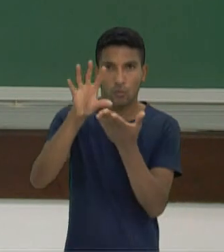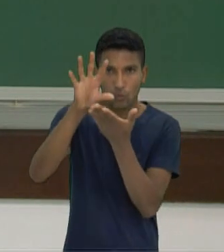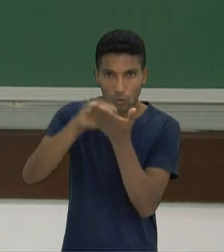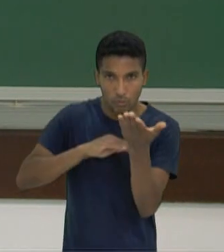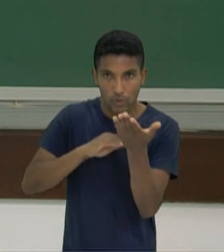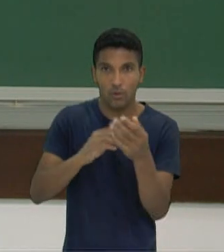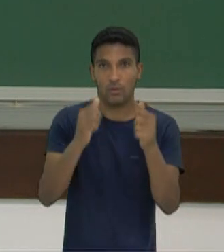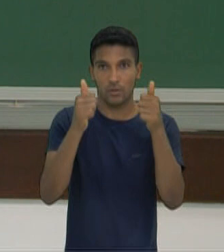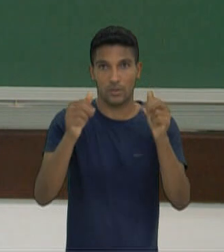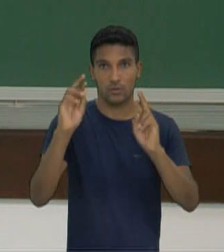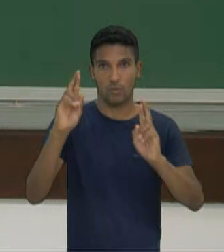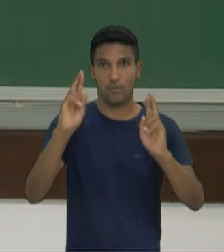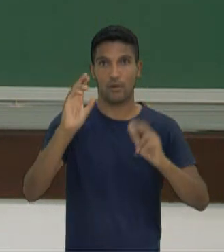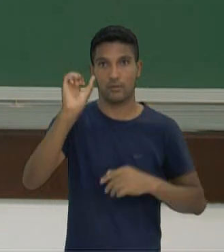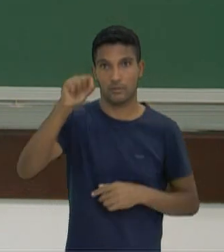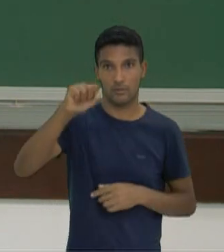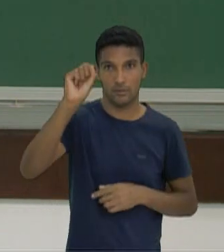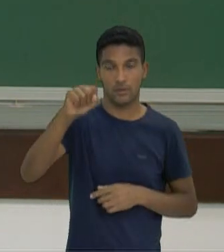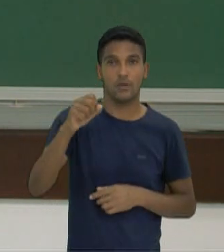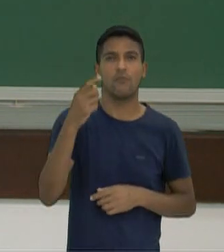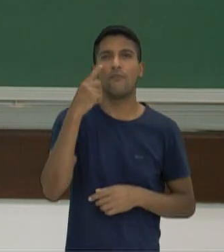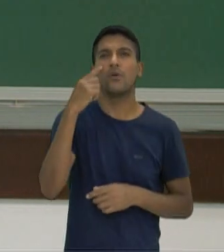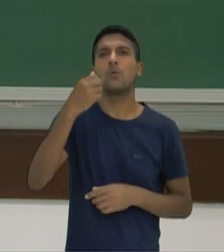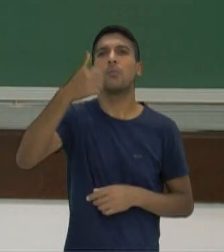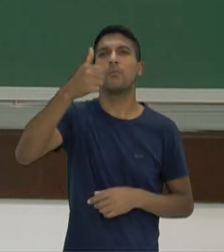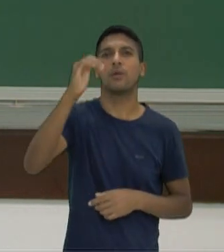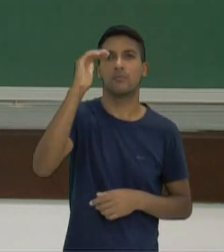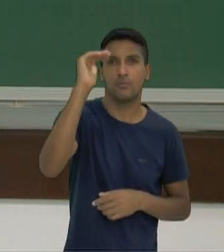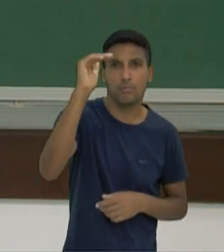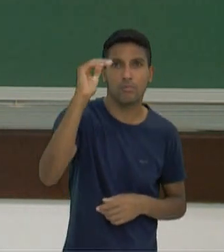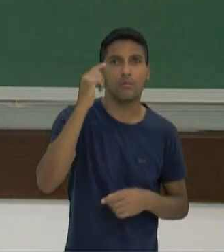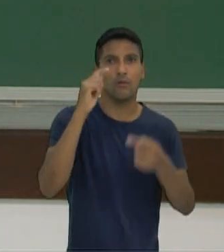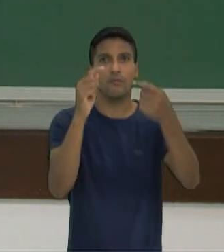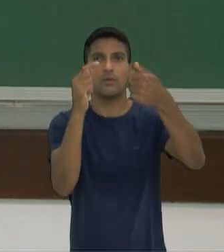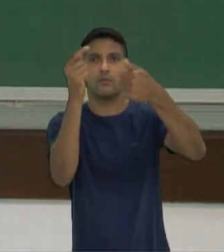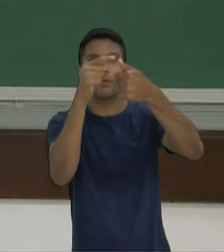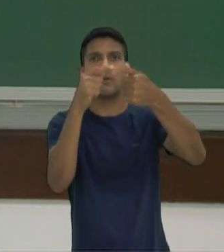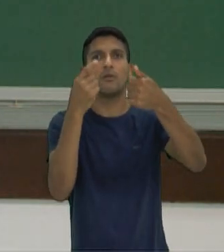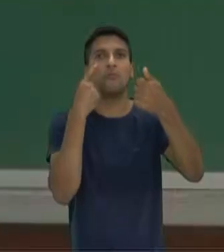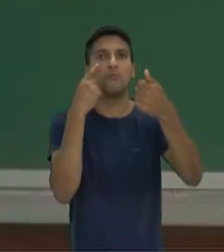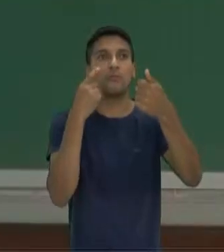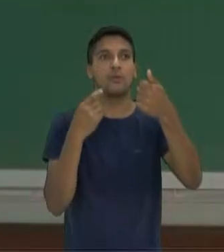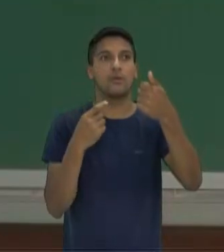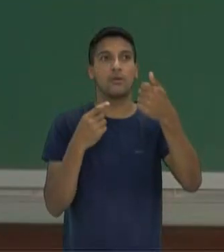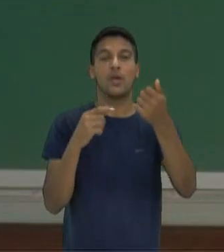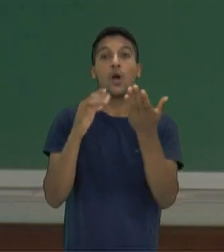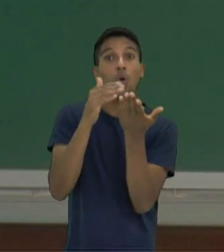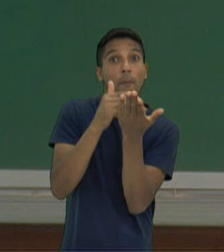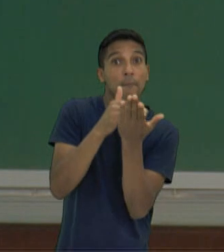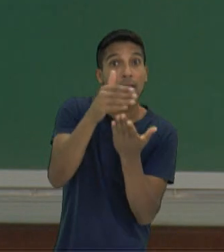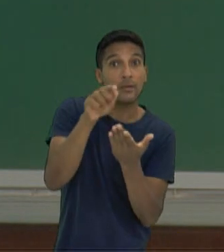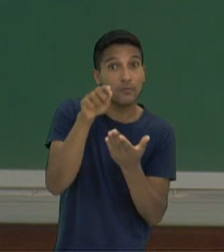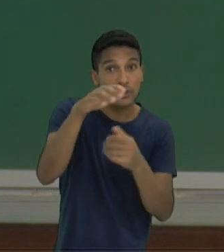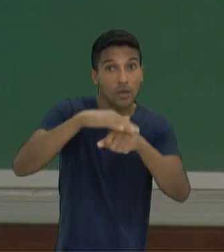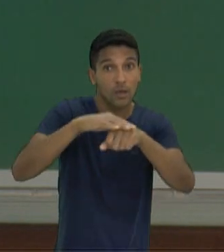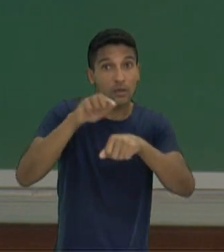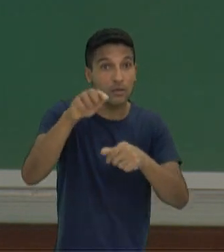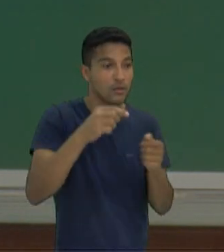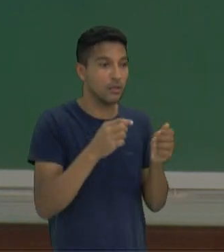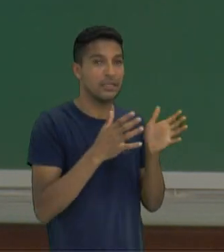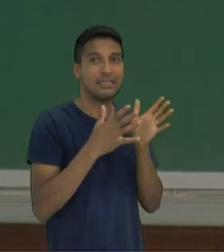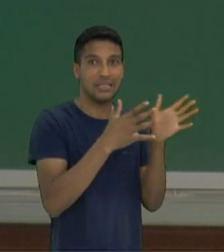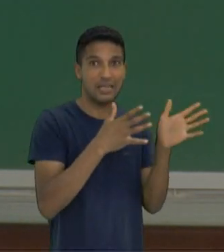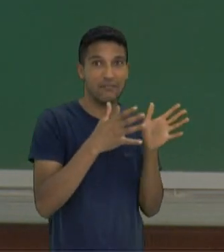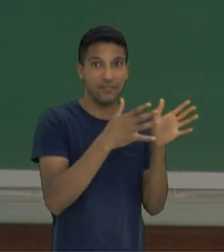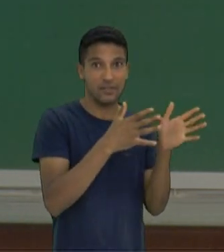Anotou? Espero que sim. Sobre o primeiro tópico, eu gostaria de falar uma coisinha bem rápido com você. Inicie a entrevista apresentando o